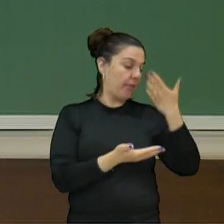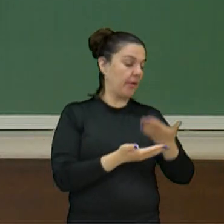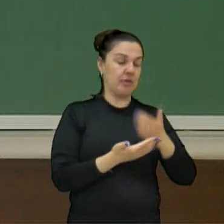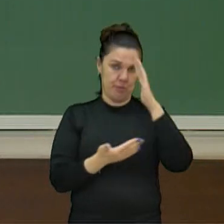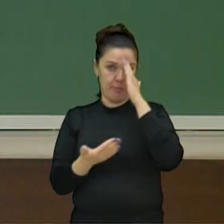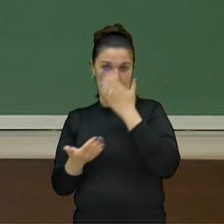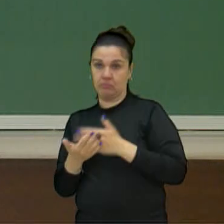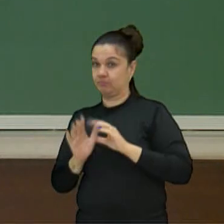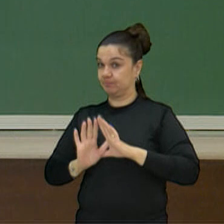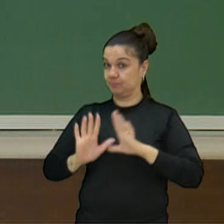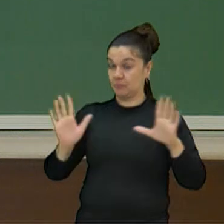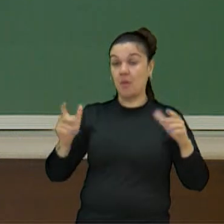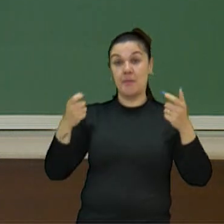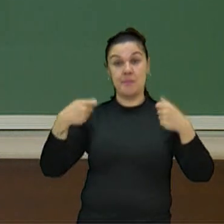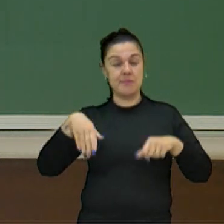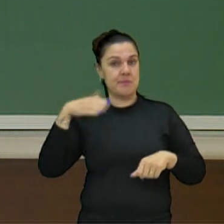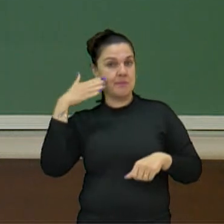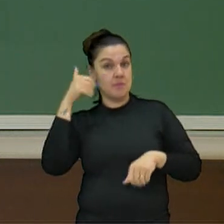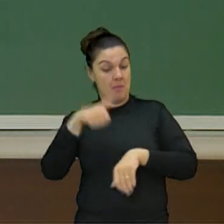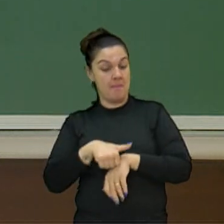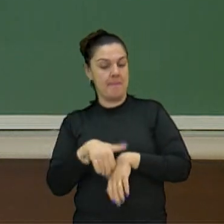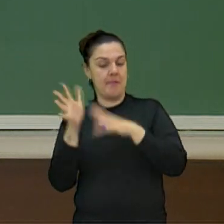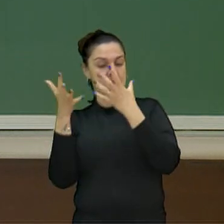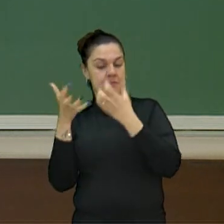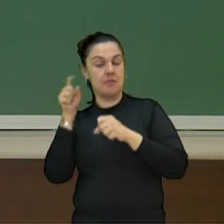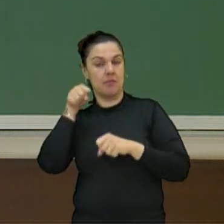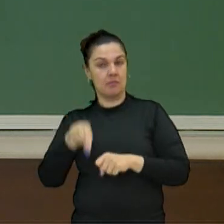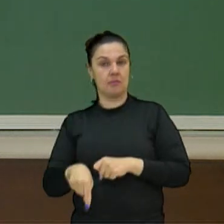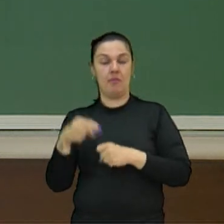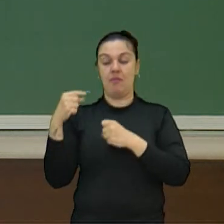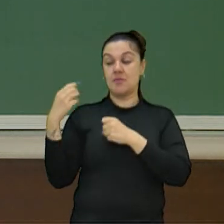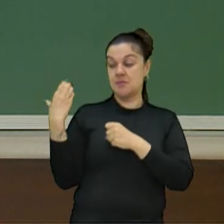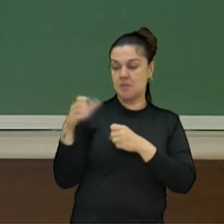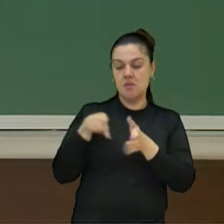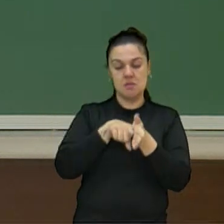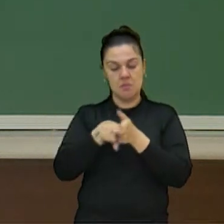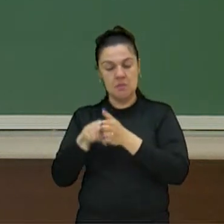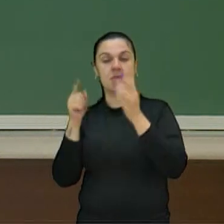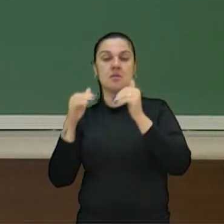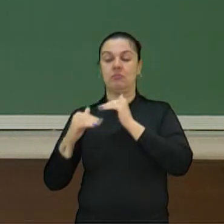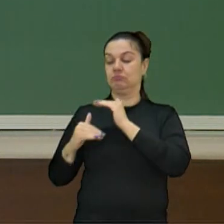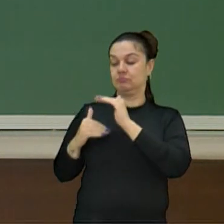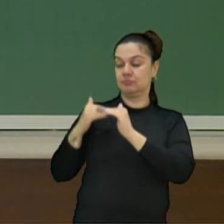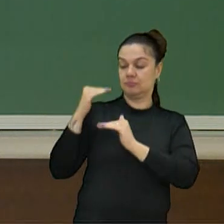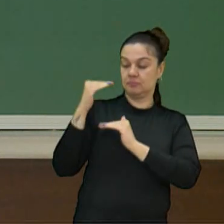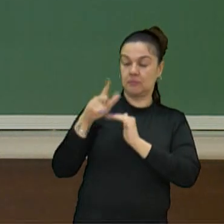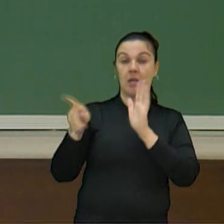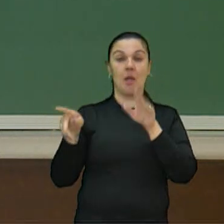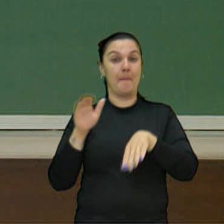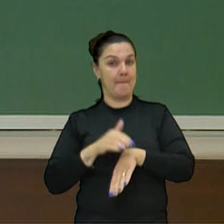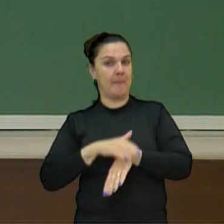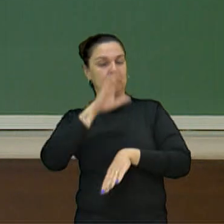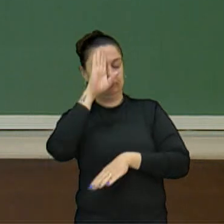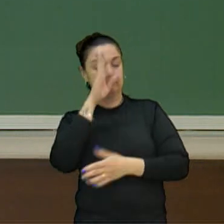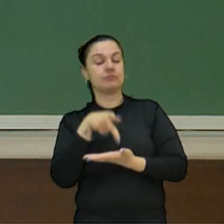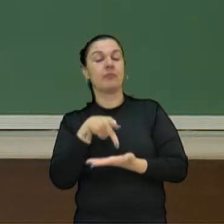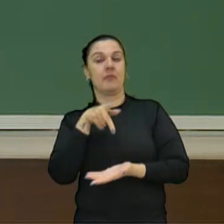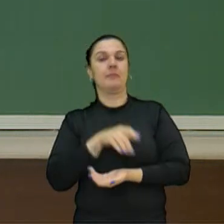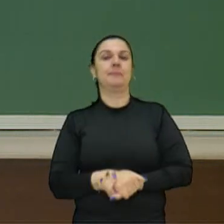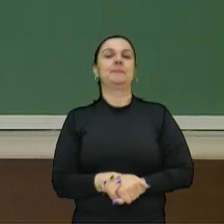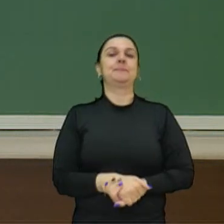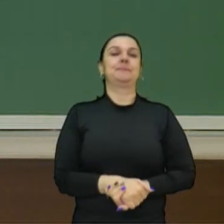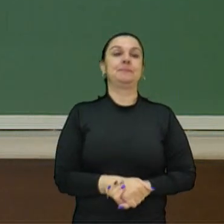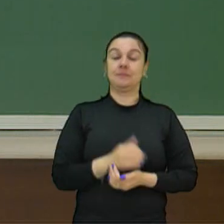você tem que saber que para a ciência, a que é aceita é o evolucionismo, que tem mais credibilidade para a ciência,